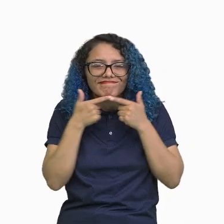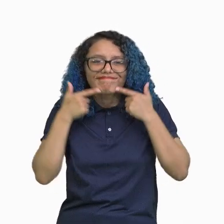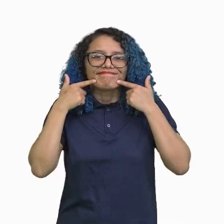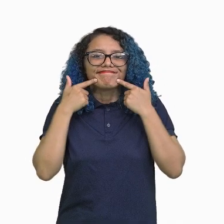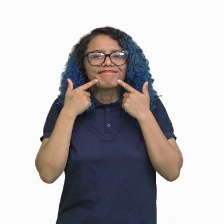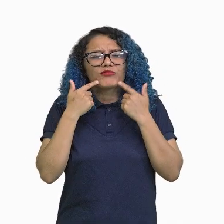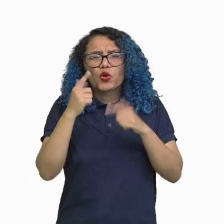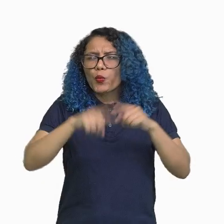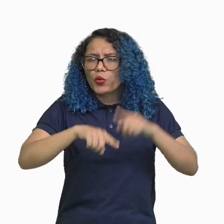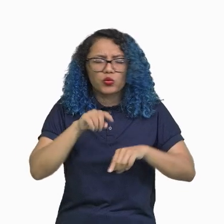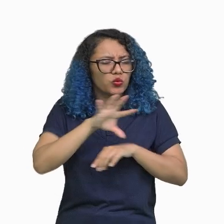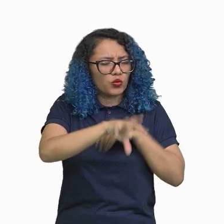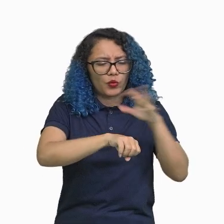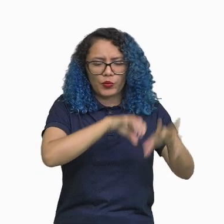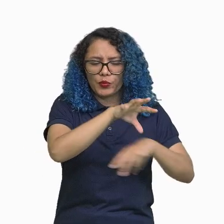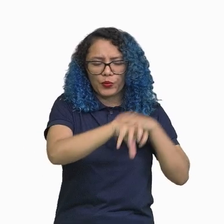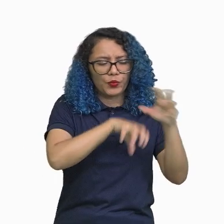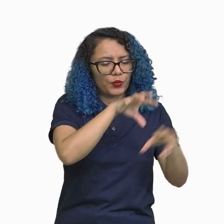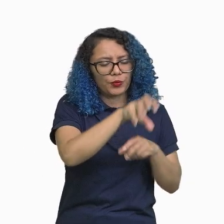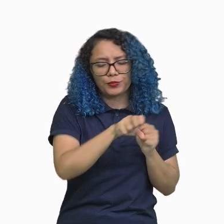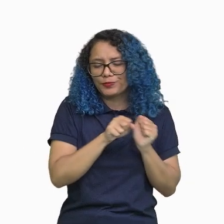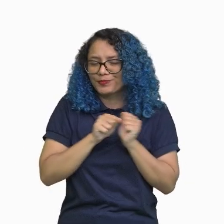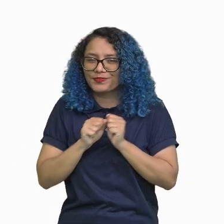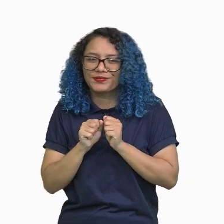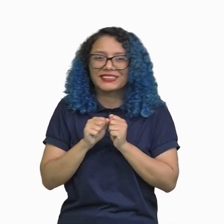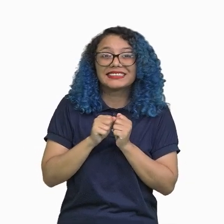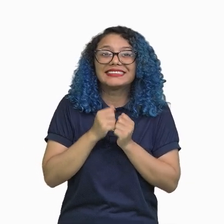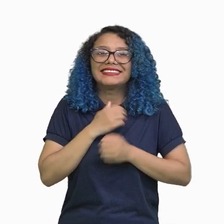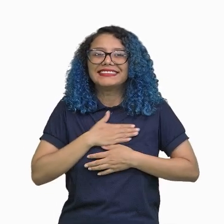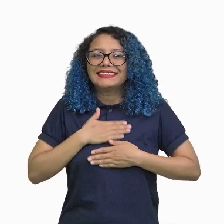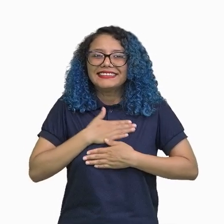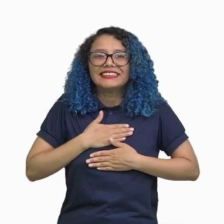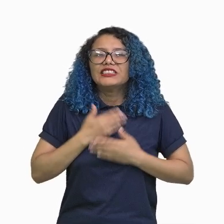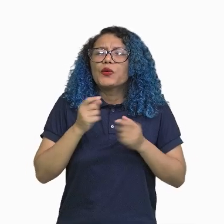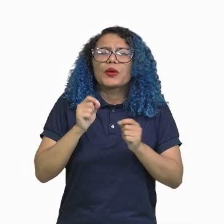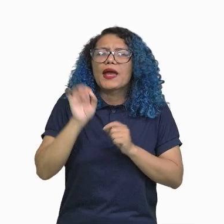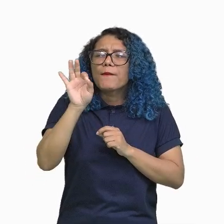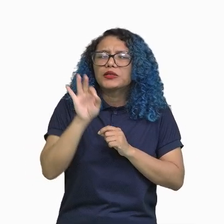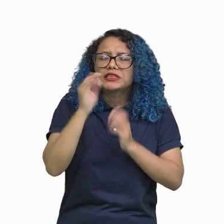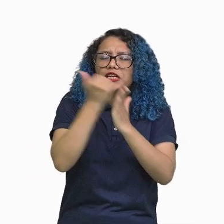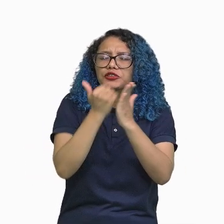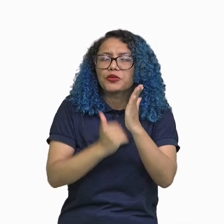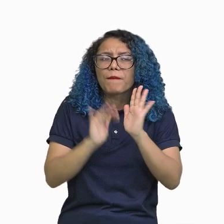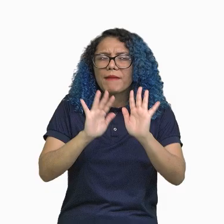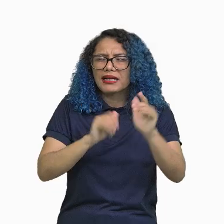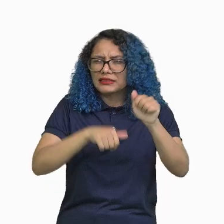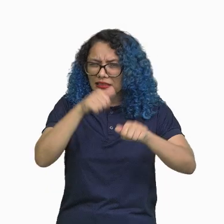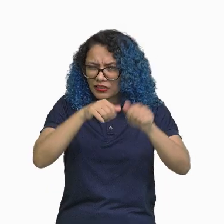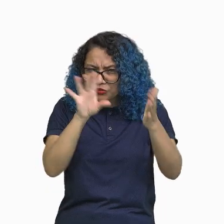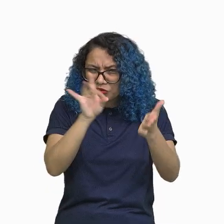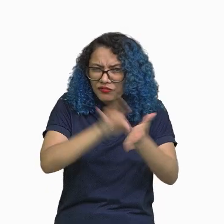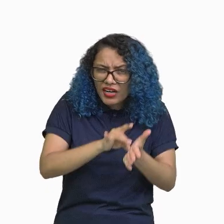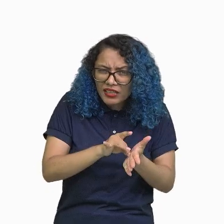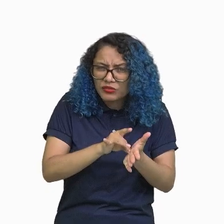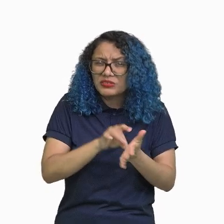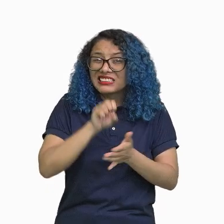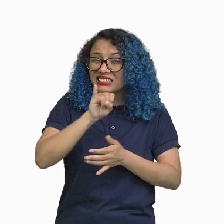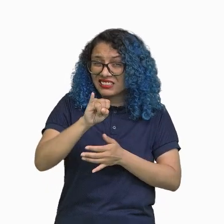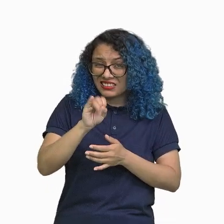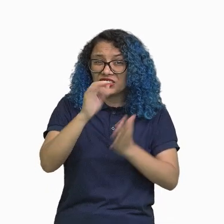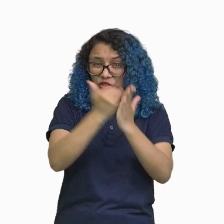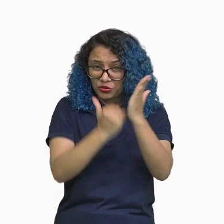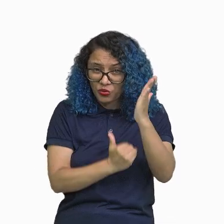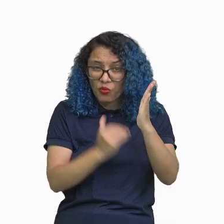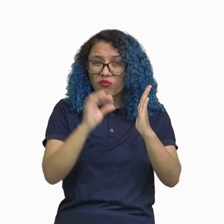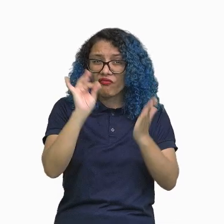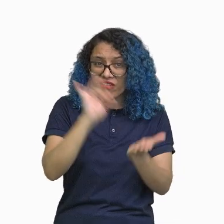dos produtos e vai embora pensando que na porcentagem de desconto. Mas você parou para analisar mesmo esse desconto aí?